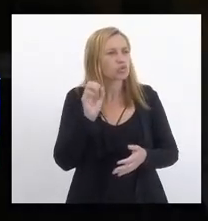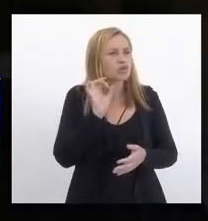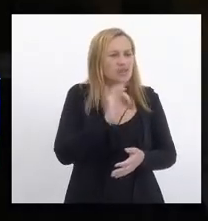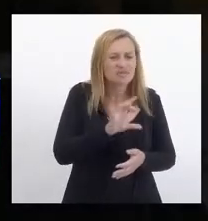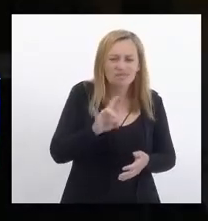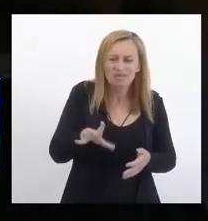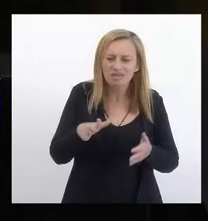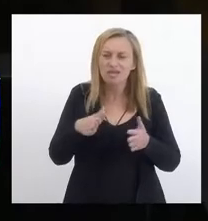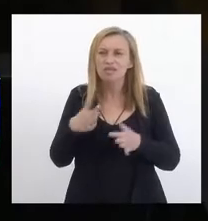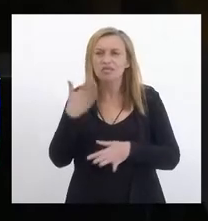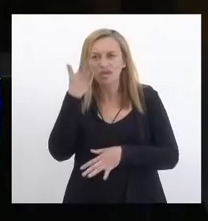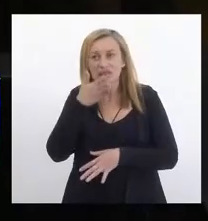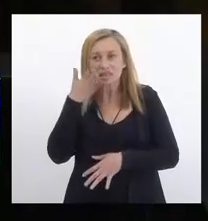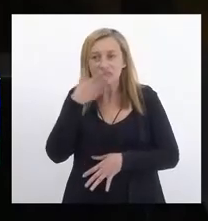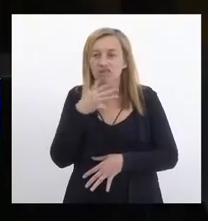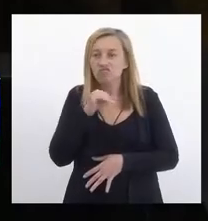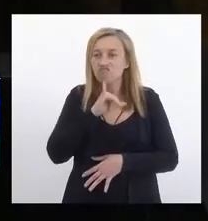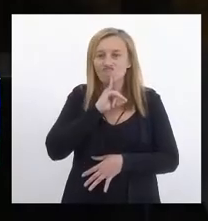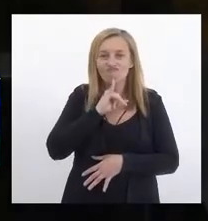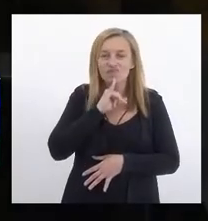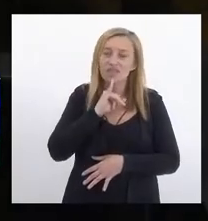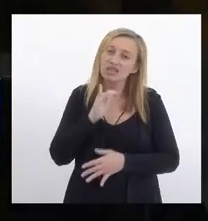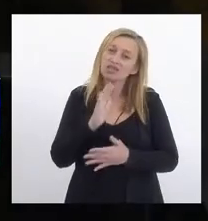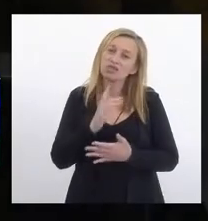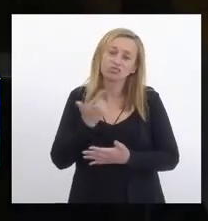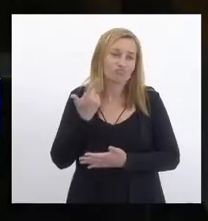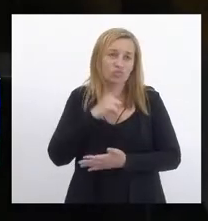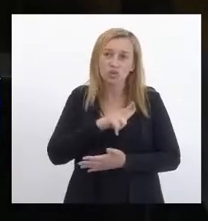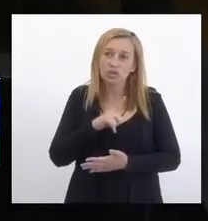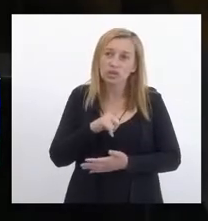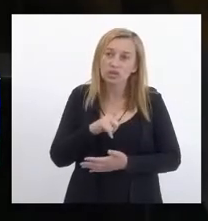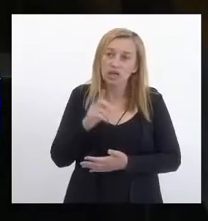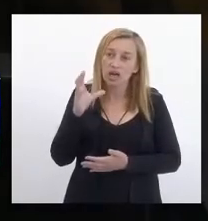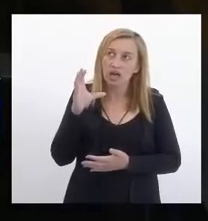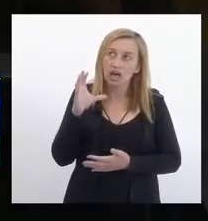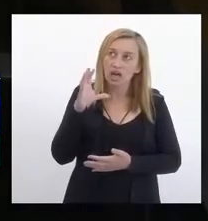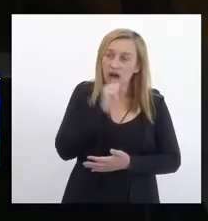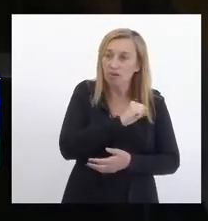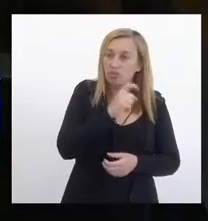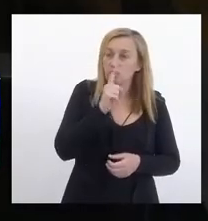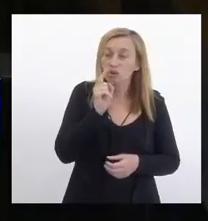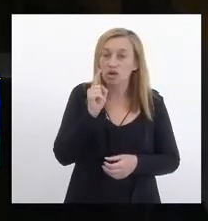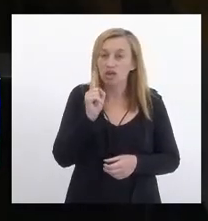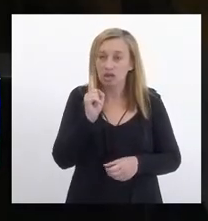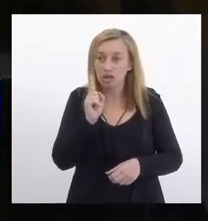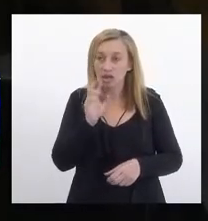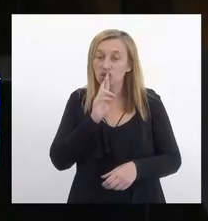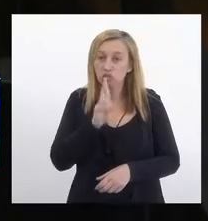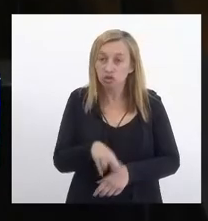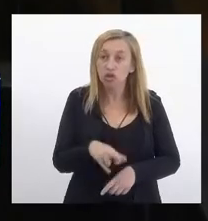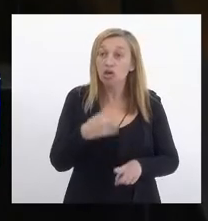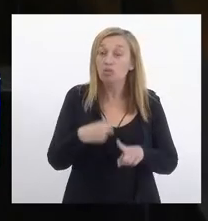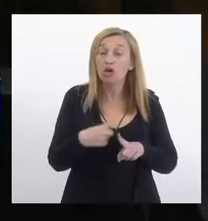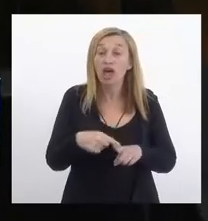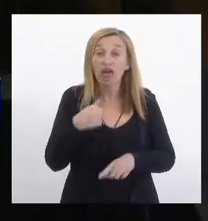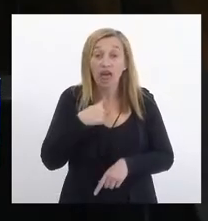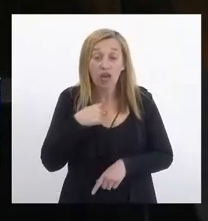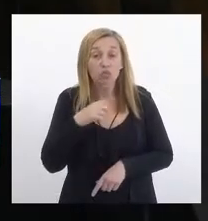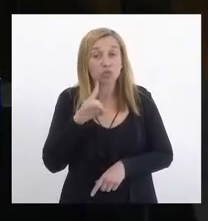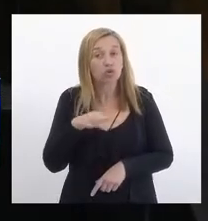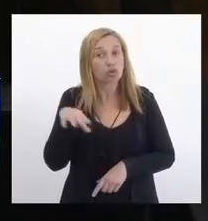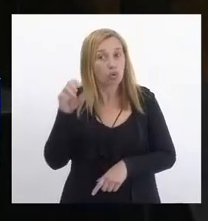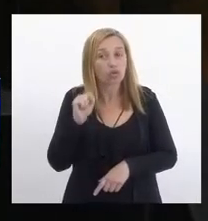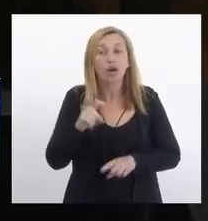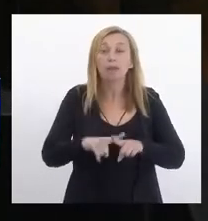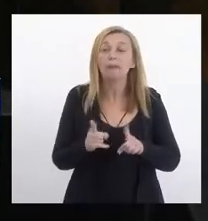mensagem, infelizmente, eu não consigo responder no tempo recorde, né? Porque sou eu que escuto. Mas